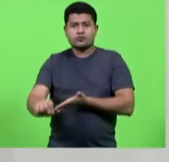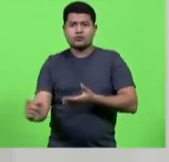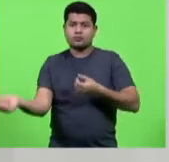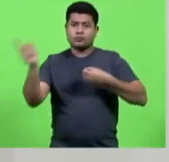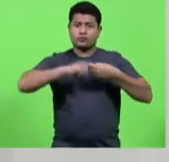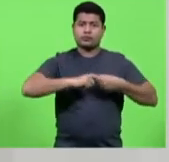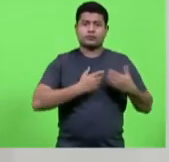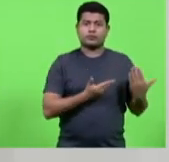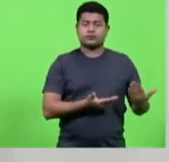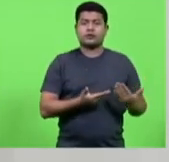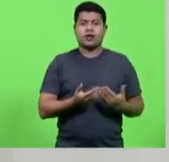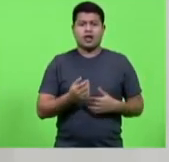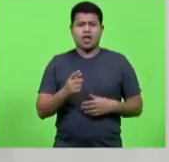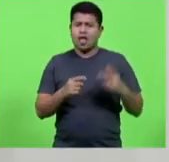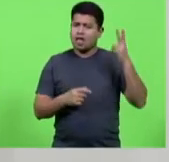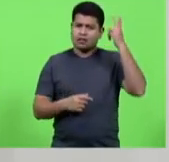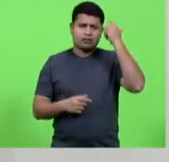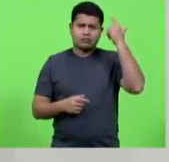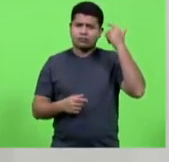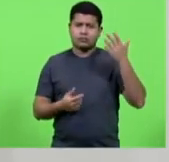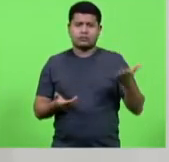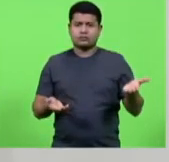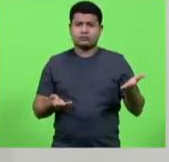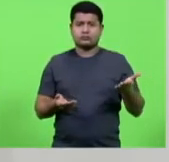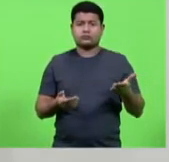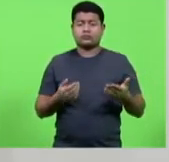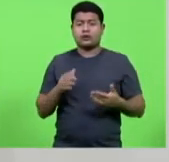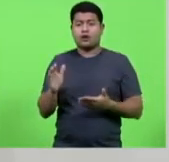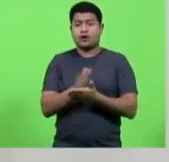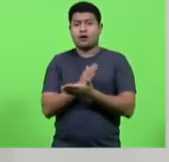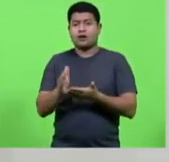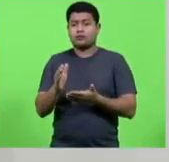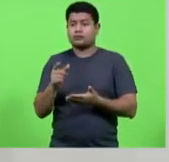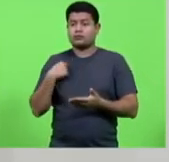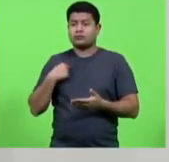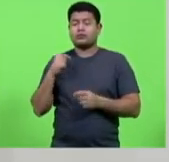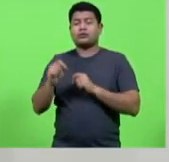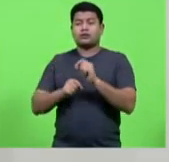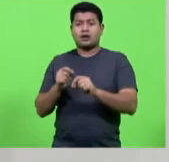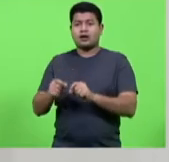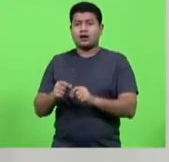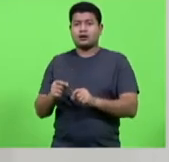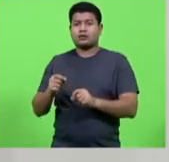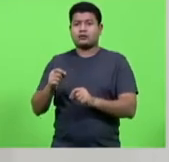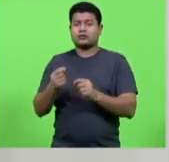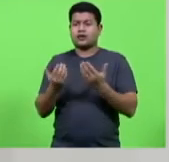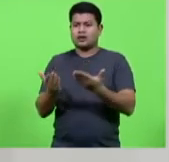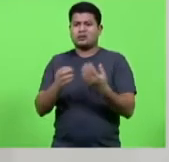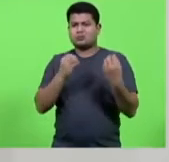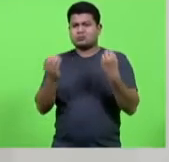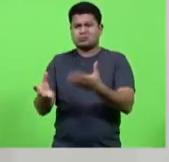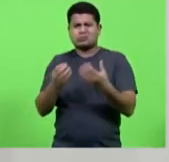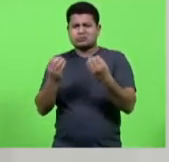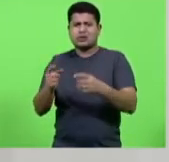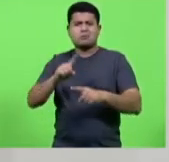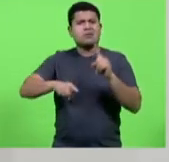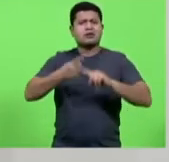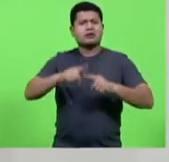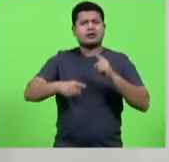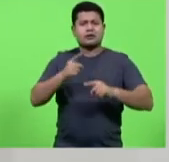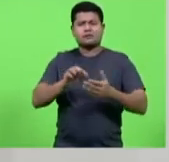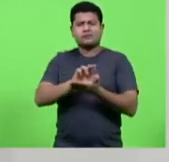Não observaram isso. O nosso grande problema hoje é efetivo, material não é. Tá? Porque prefeitura, usa um empresariado,